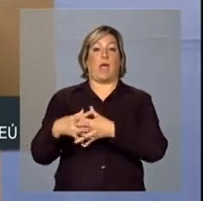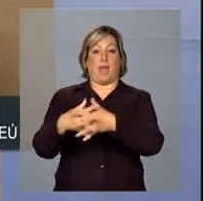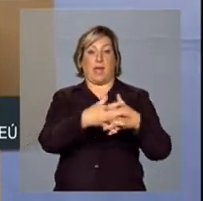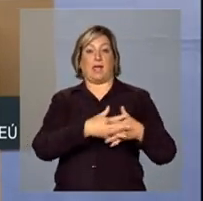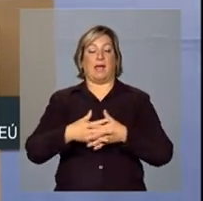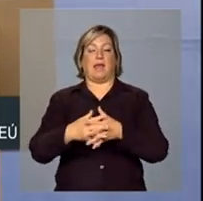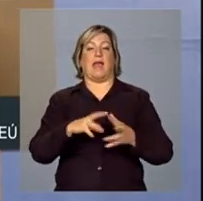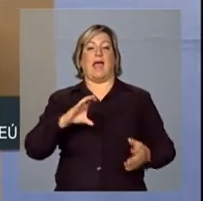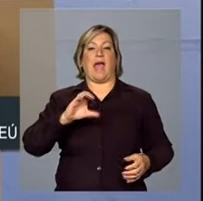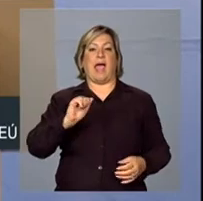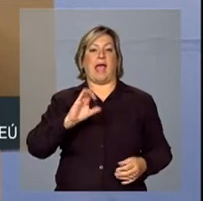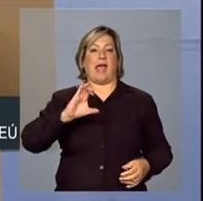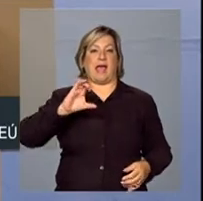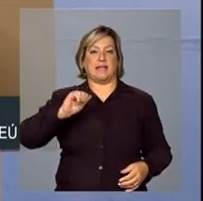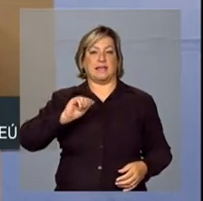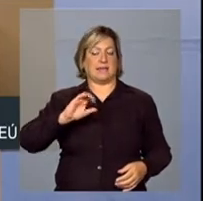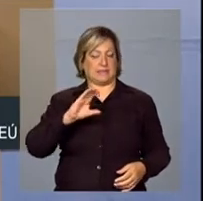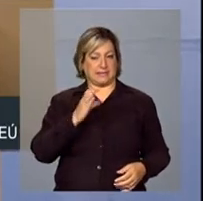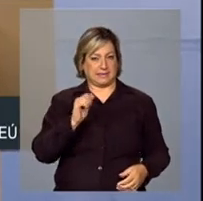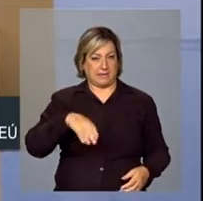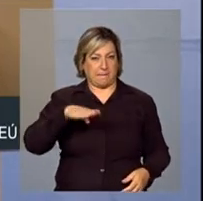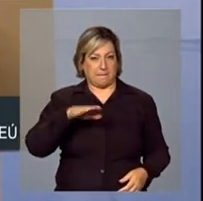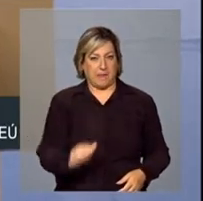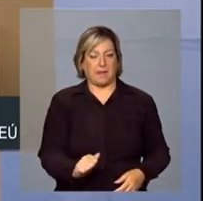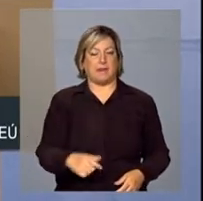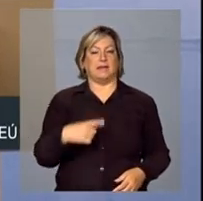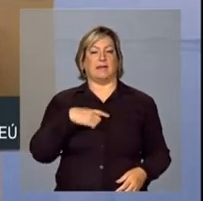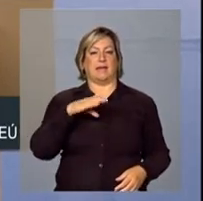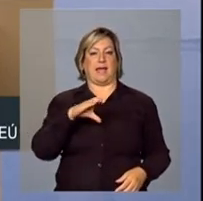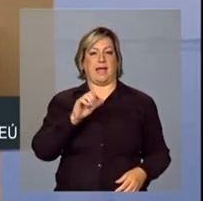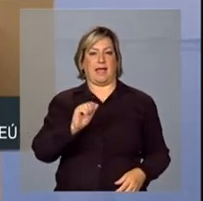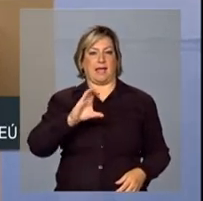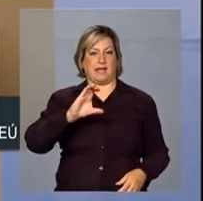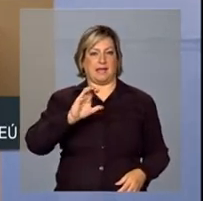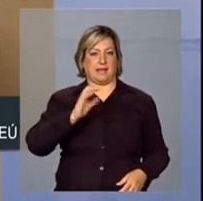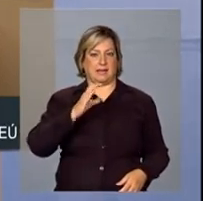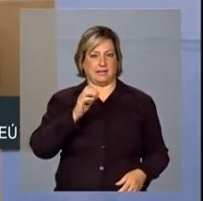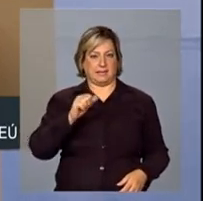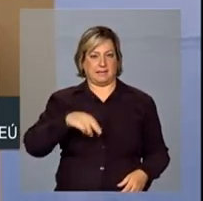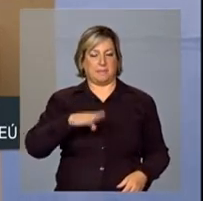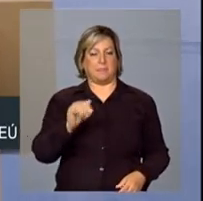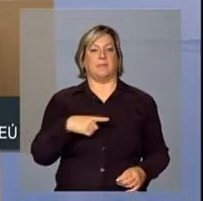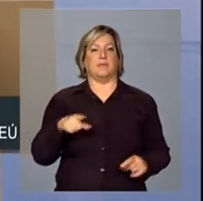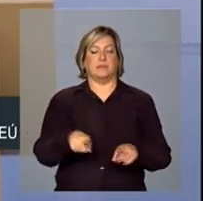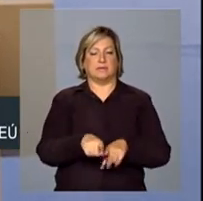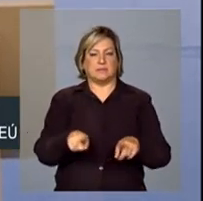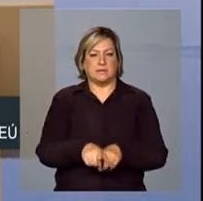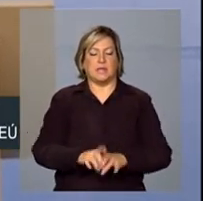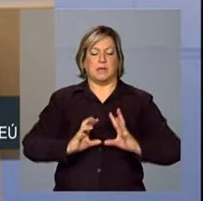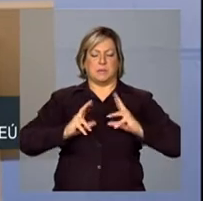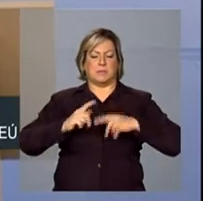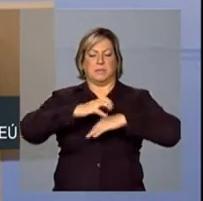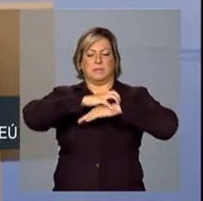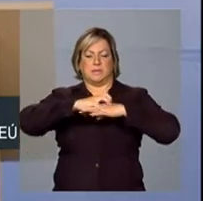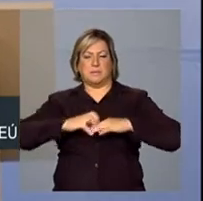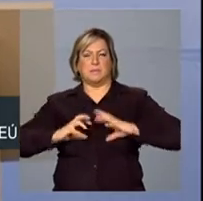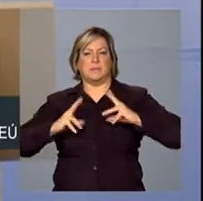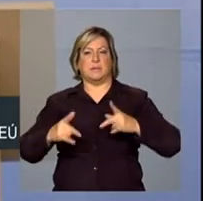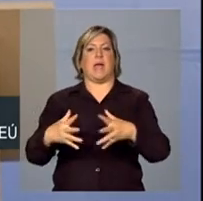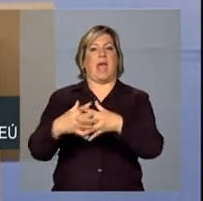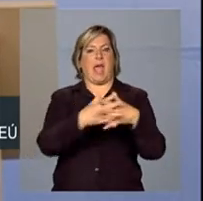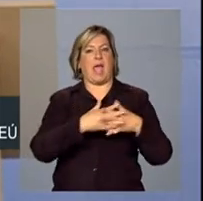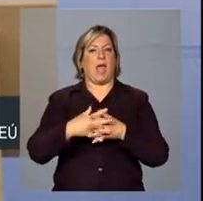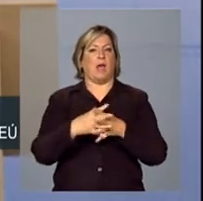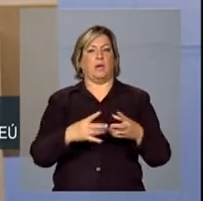caçamba para completar essa patrulha de uma retroescavadeira, uma moto niveladora e um caminhão